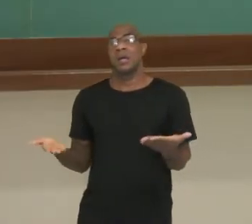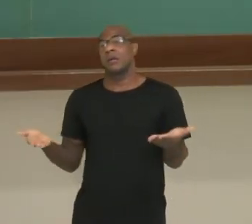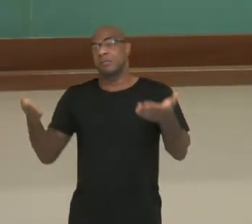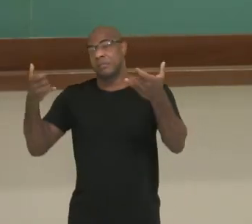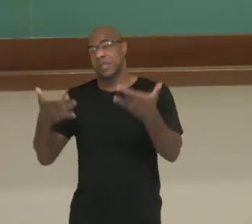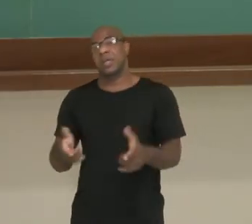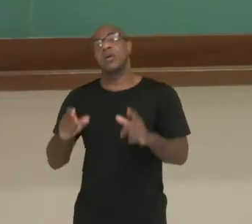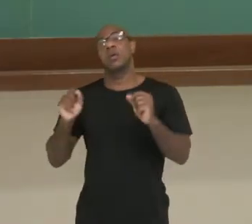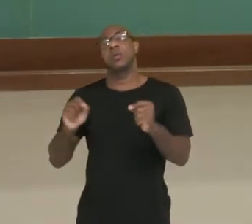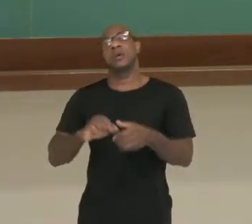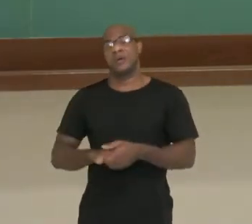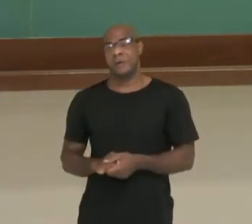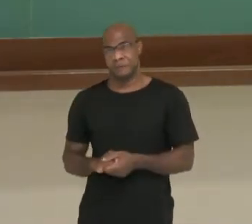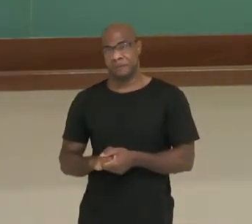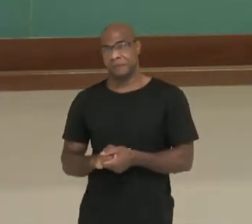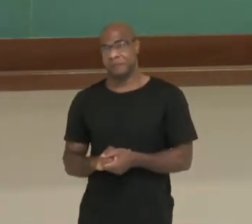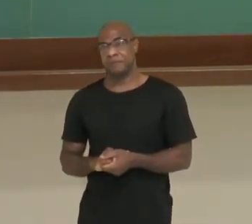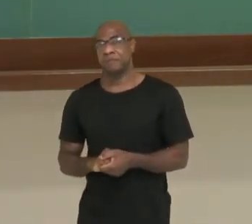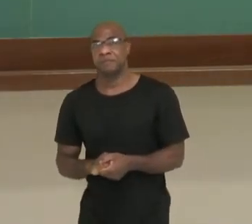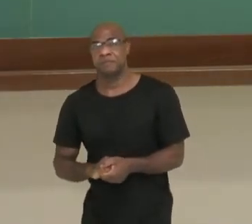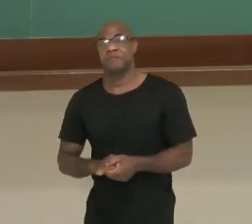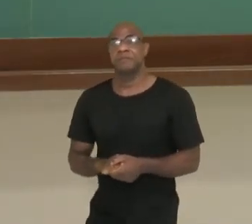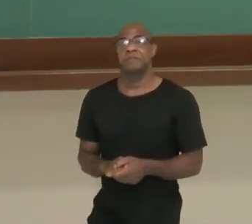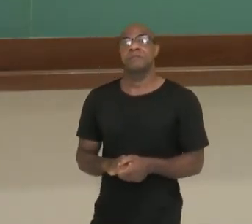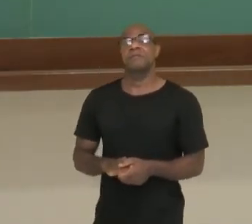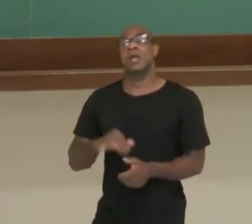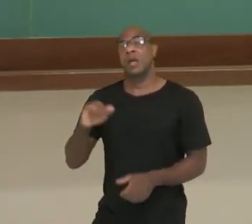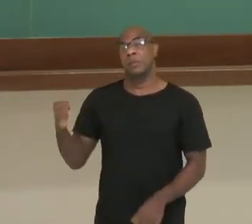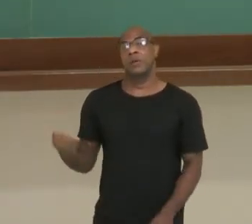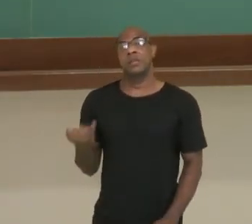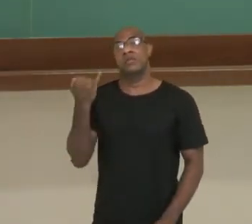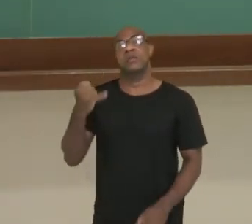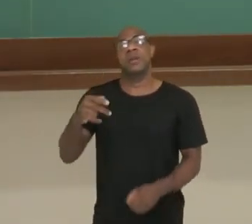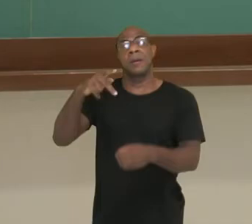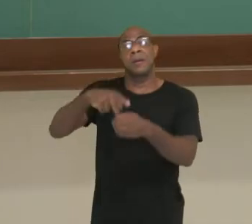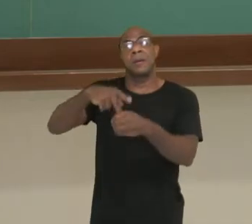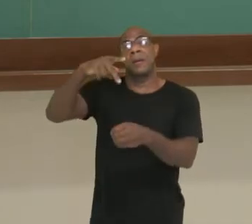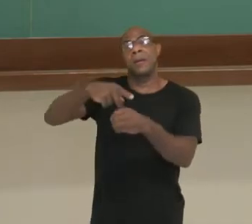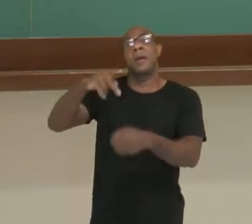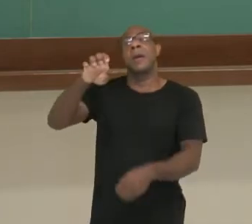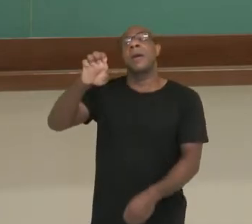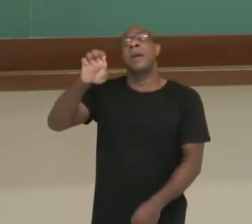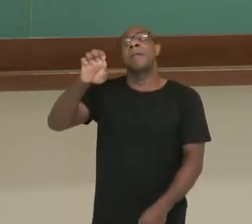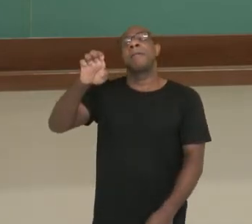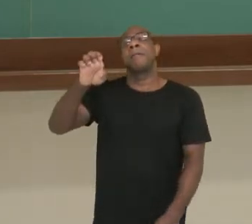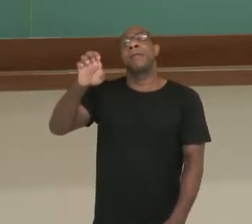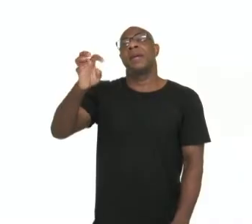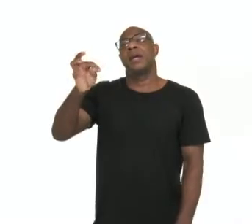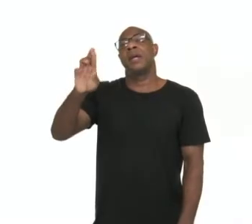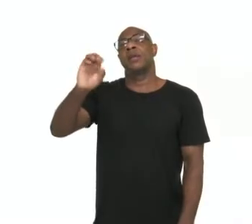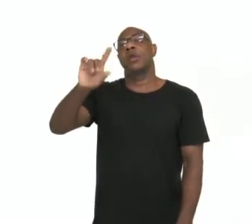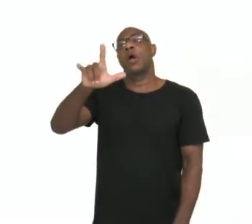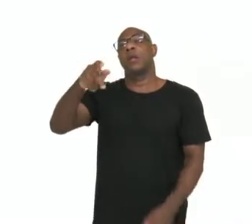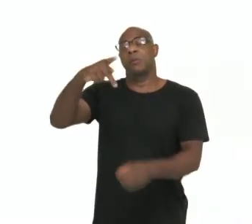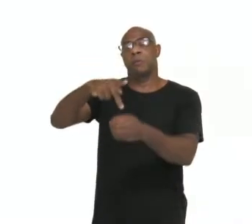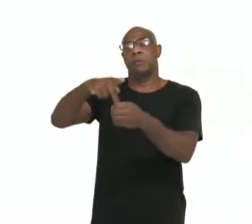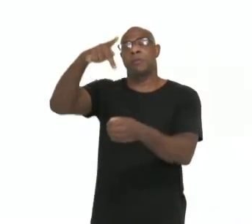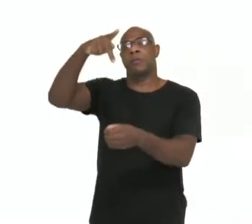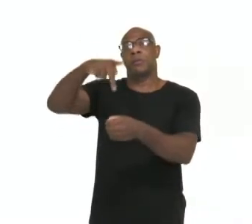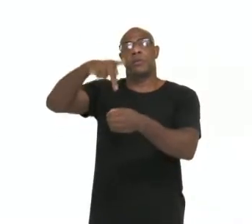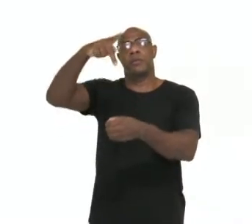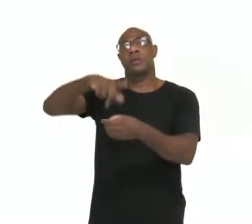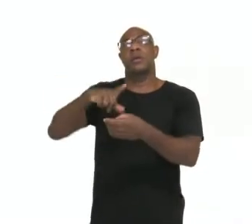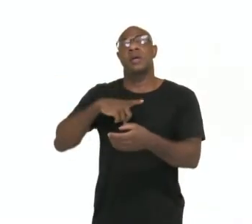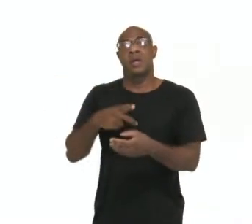falar também que, haja vista a importância do petróleo, a gente vai conseguir ver aqui na tela que ele é extraído a partir